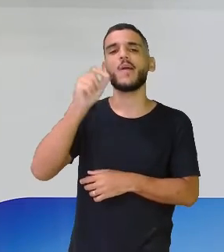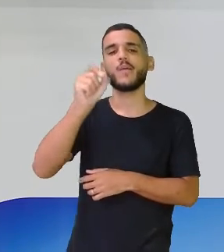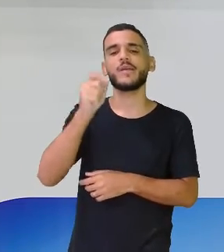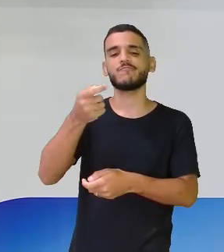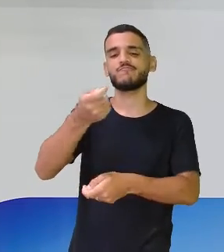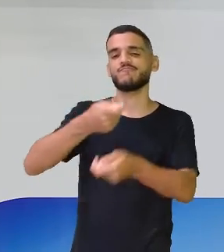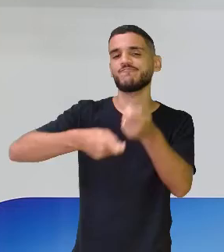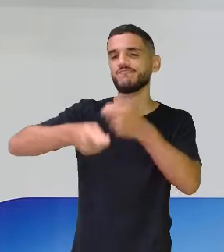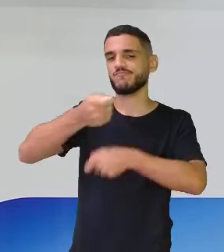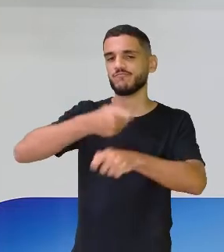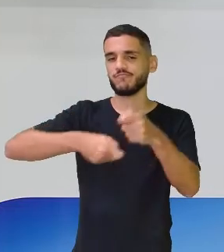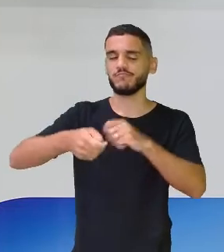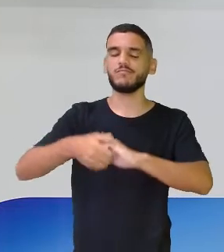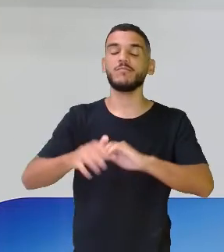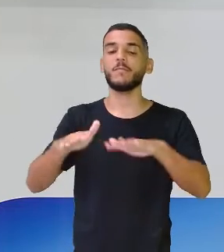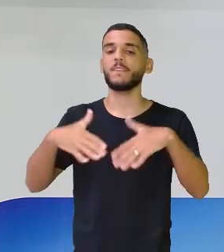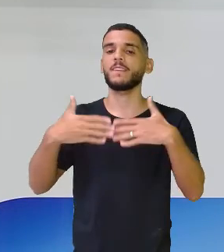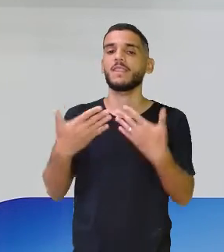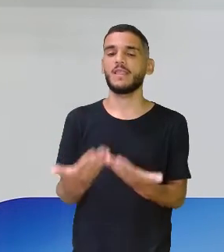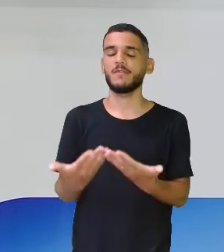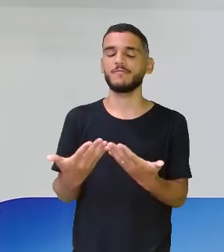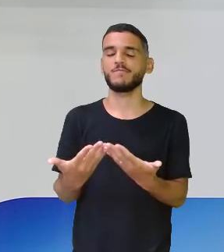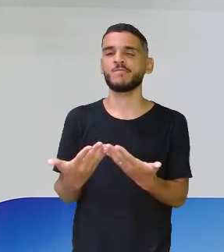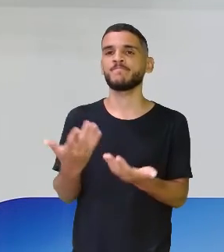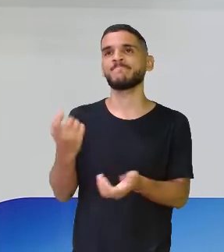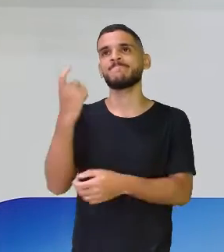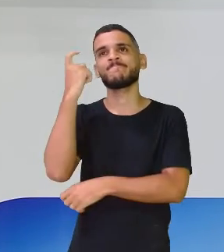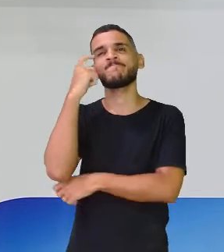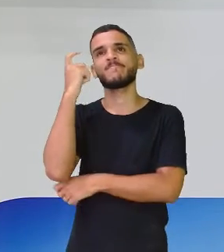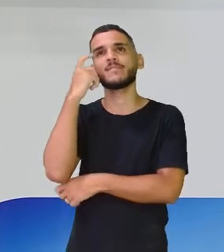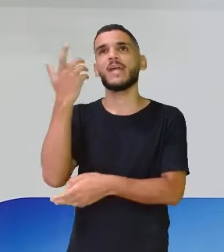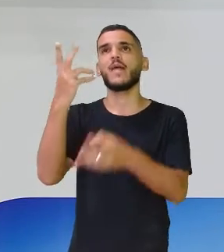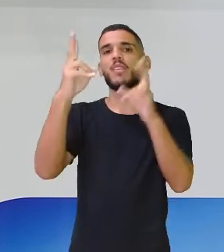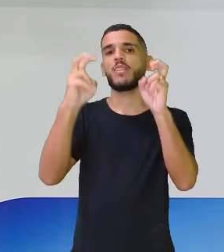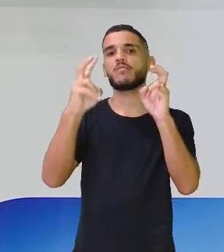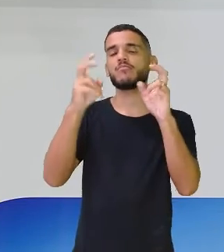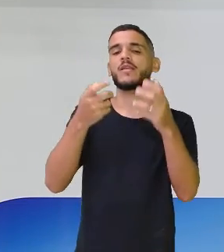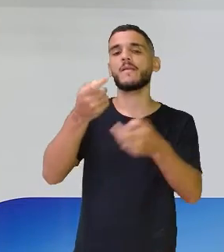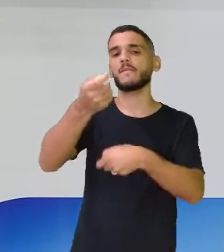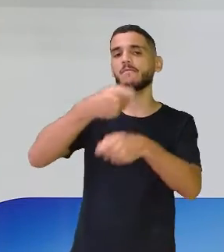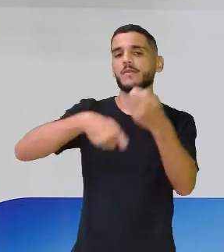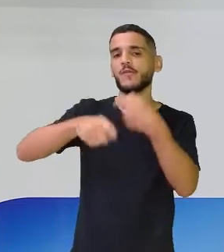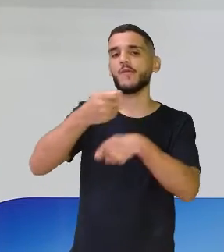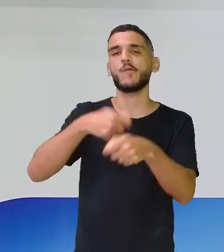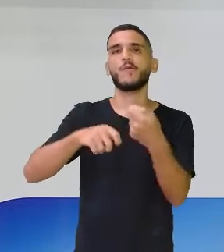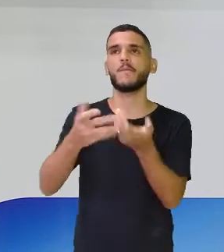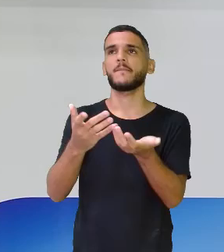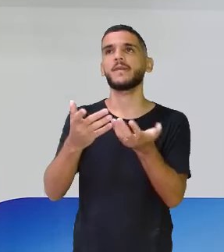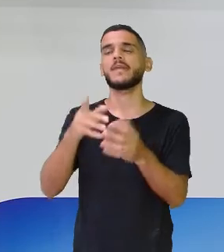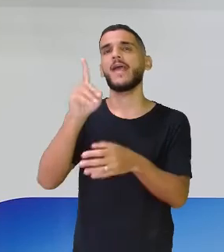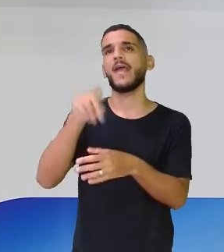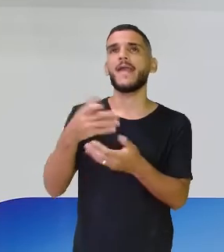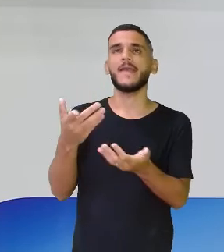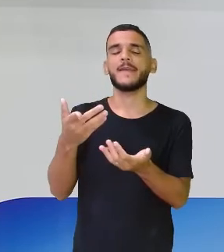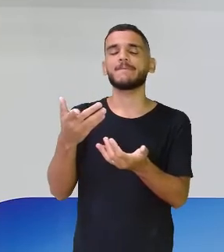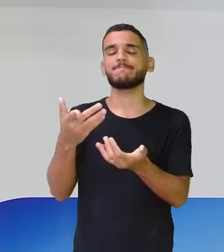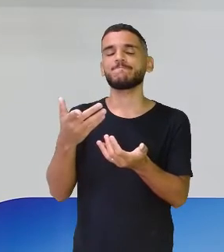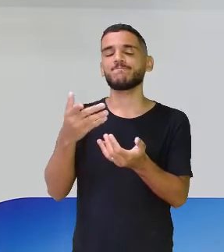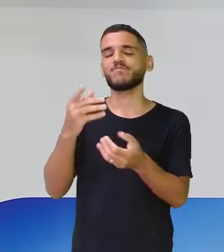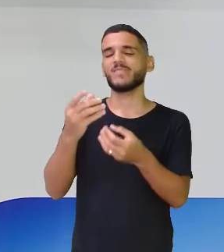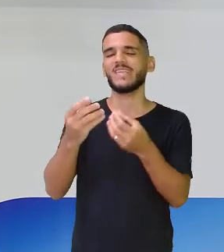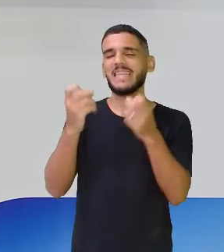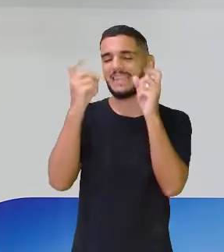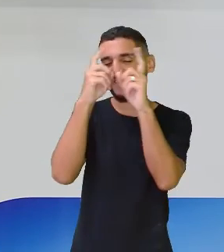gente? Então, pensar na economia como algo muito distante da gente, como outras pessoas decidem, isso não